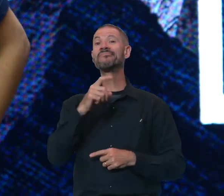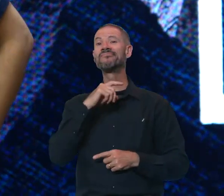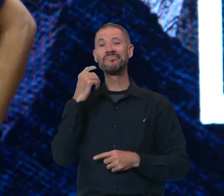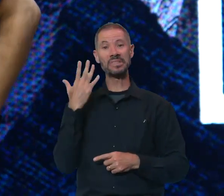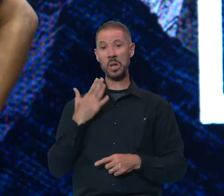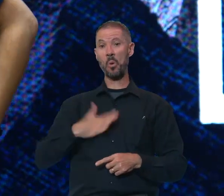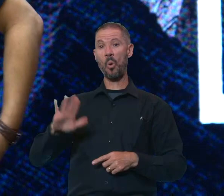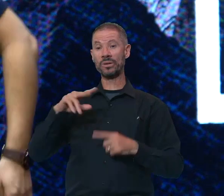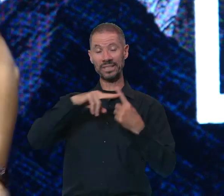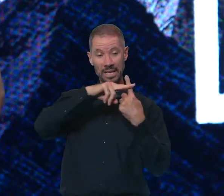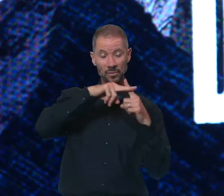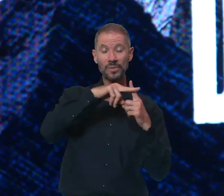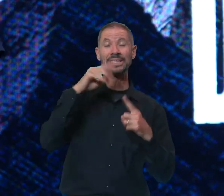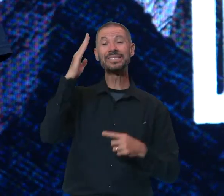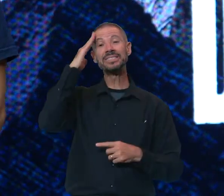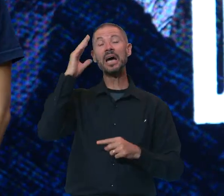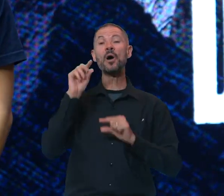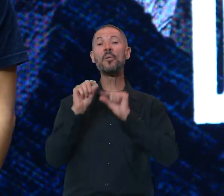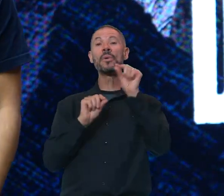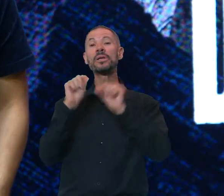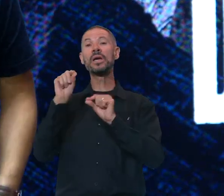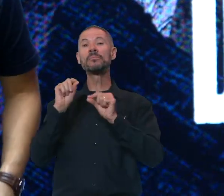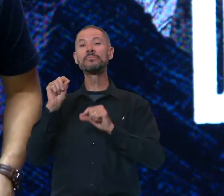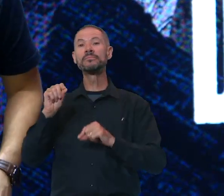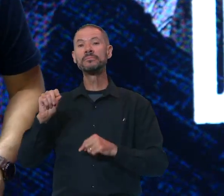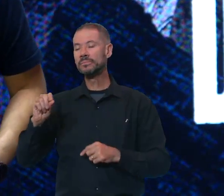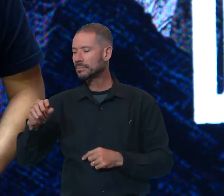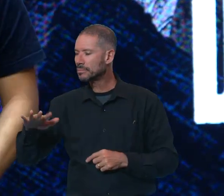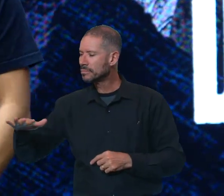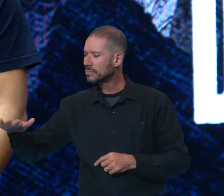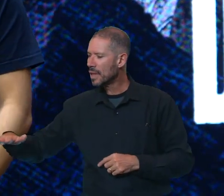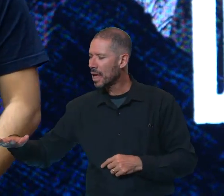coisa? Sabe? Criança espiritual.